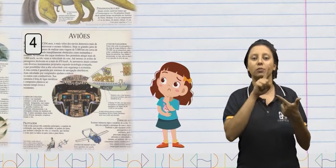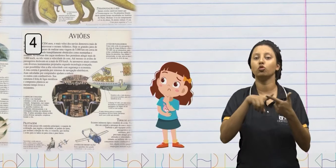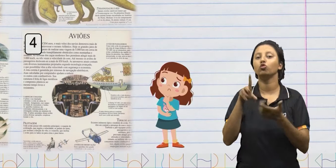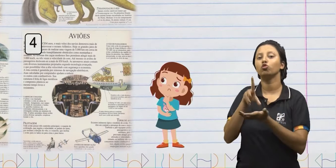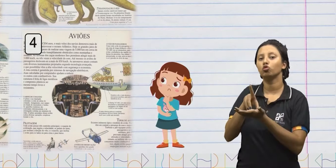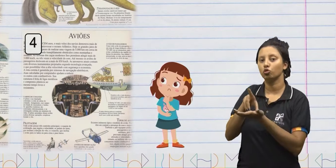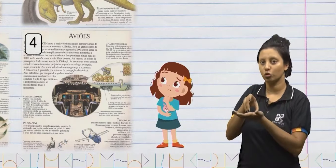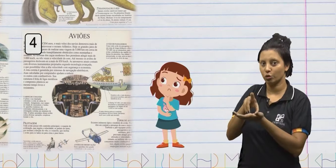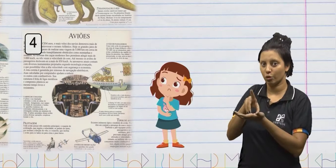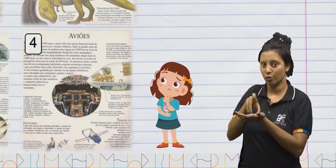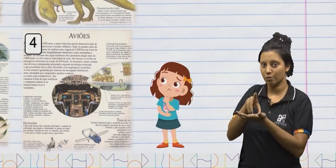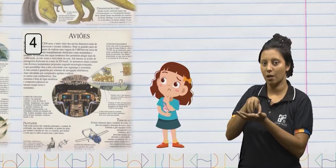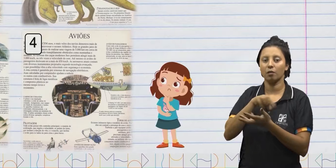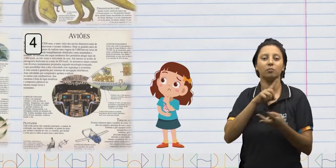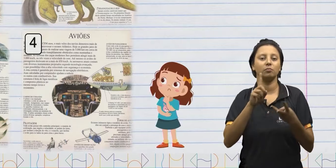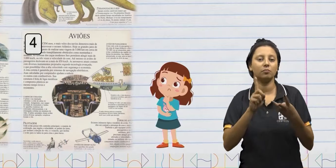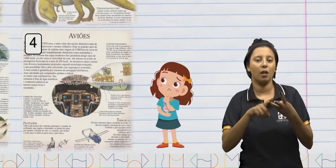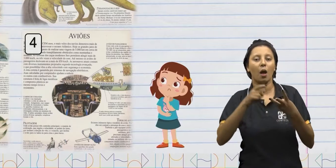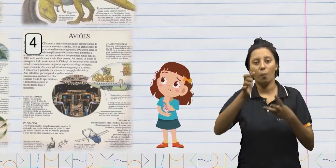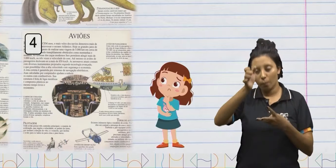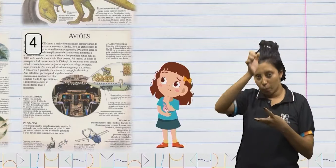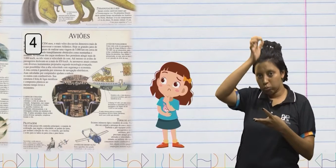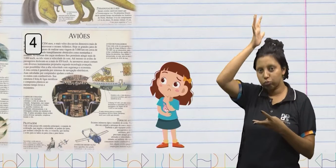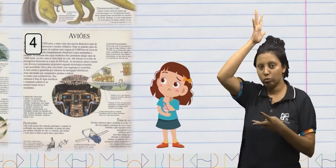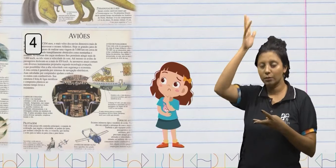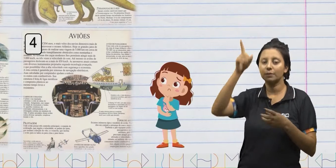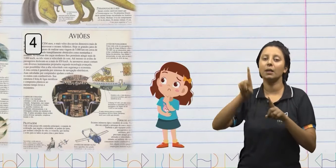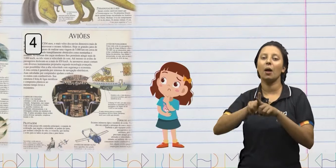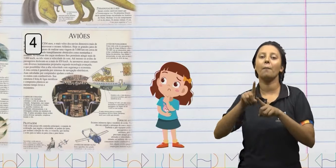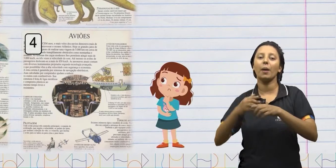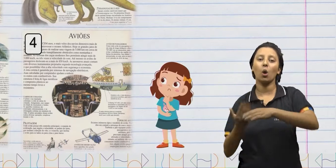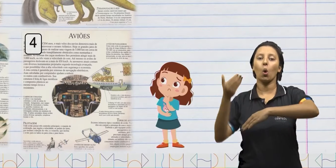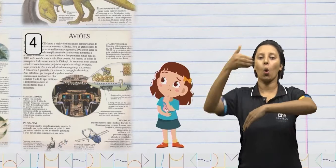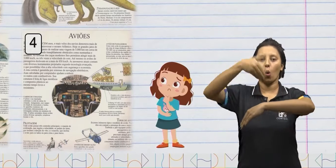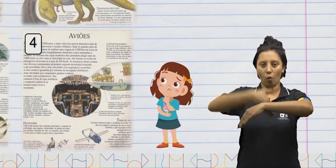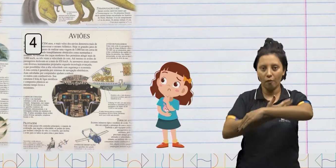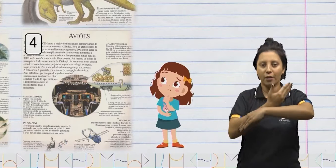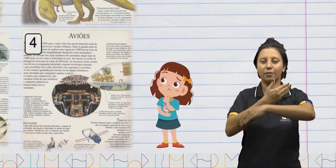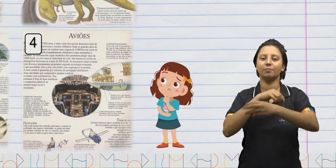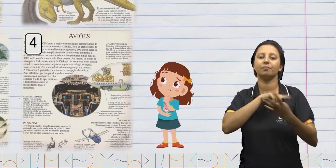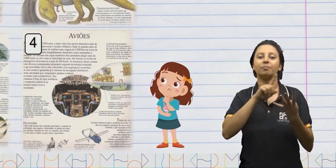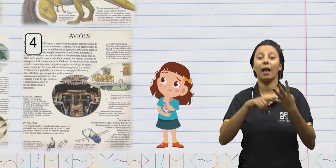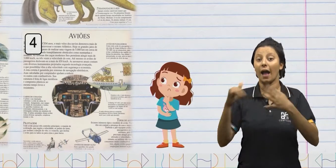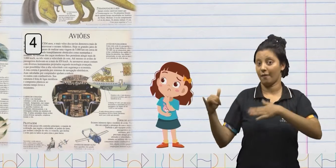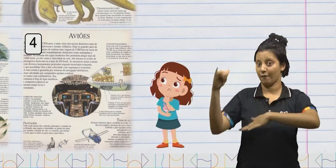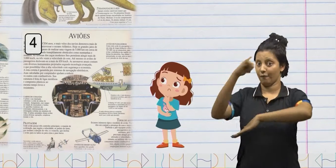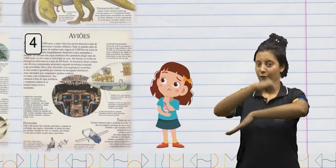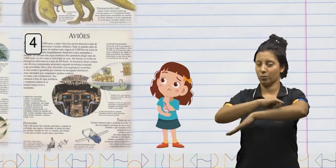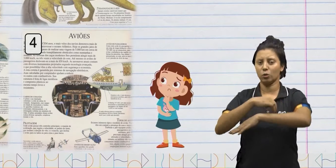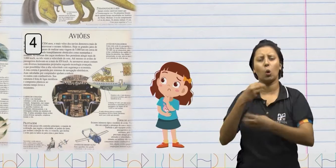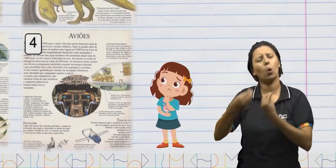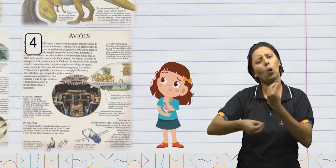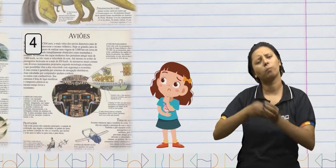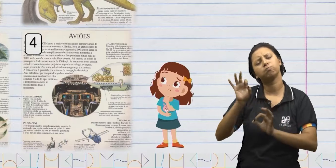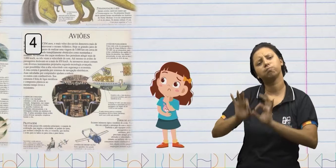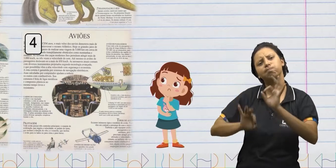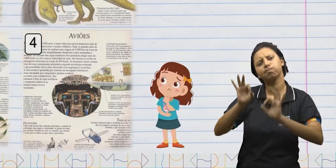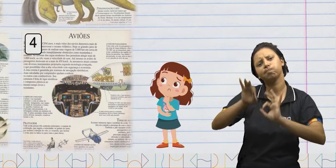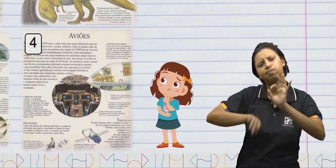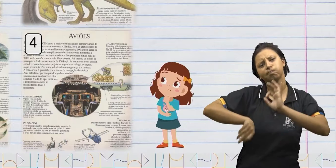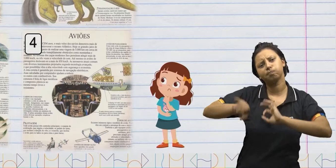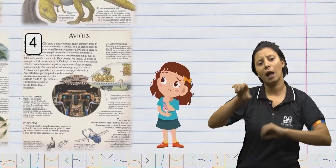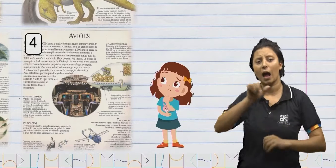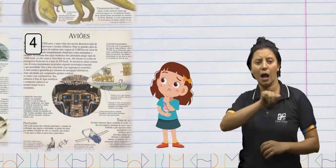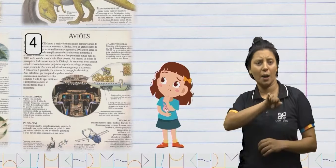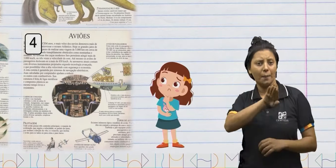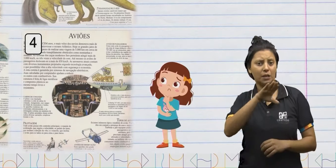dinossauros. Terceiro, baleias e golfinhos. Quarto, aviões. Como vamos organizá-los em ordem